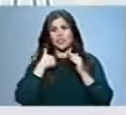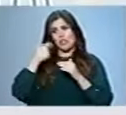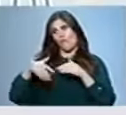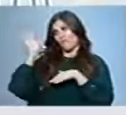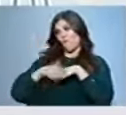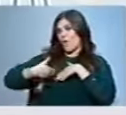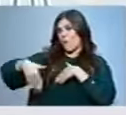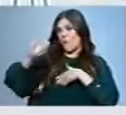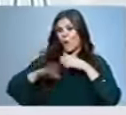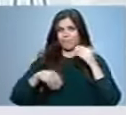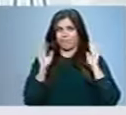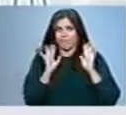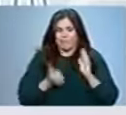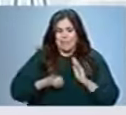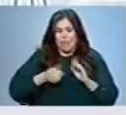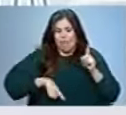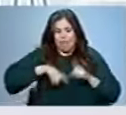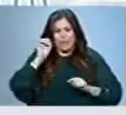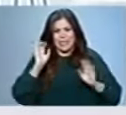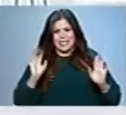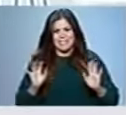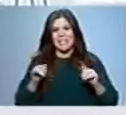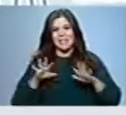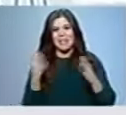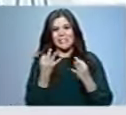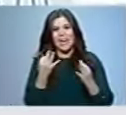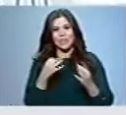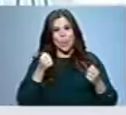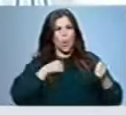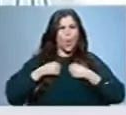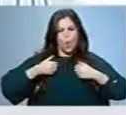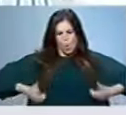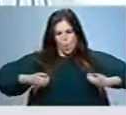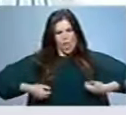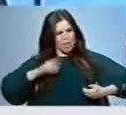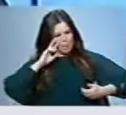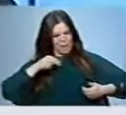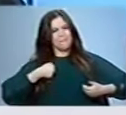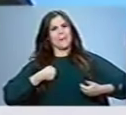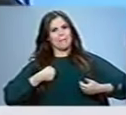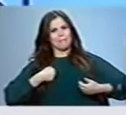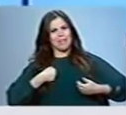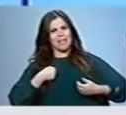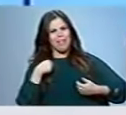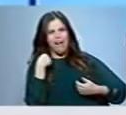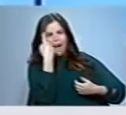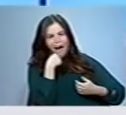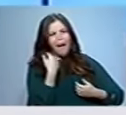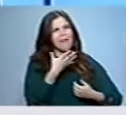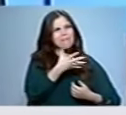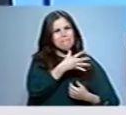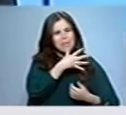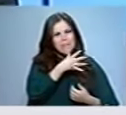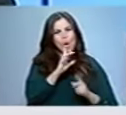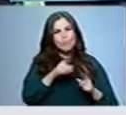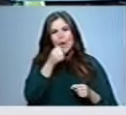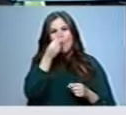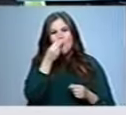Afinal, se a experiência se na verdade, ele estava a olhar para mim e estava a ver Jesus. Com um ar guloso, se calhar. Ele estava a ver Jesus, é